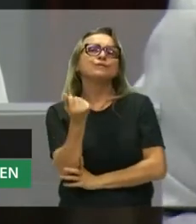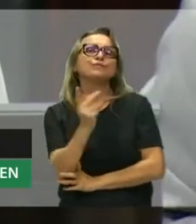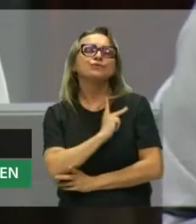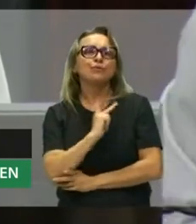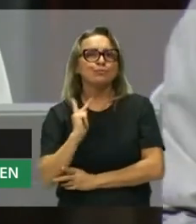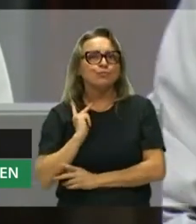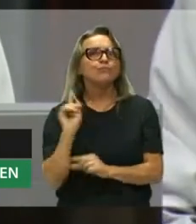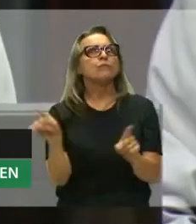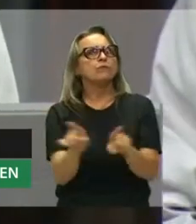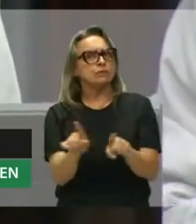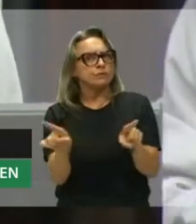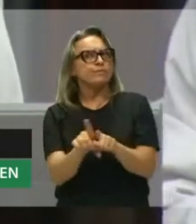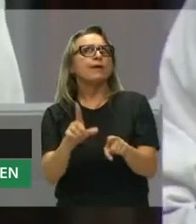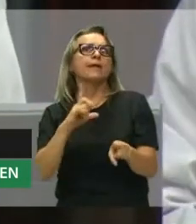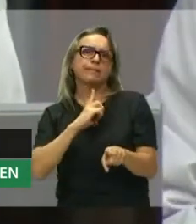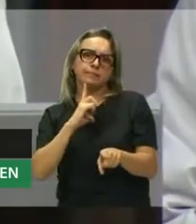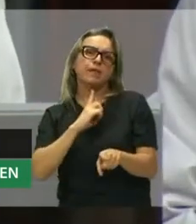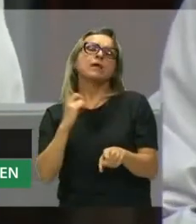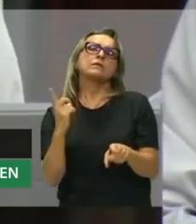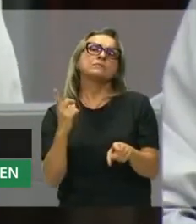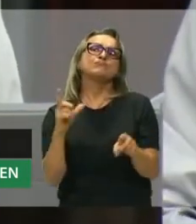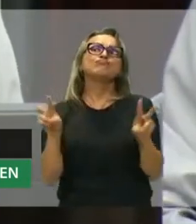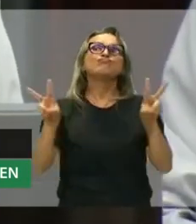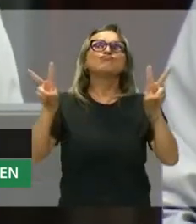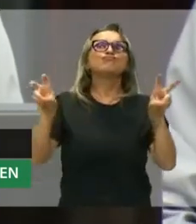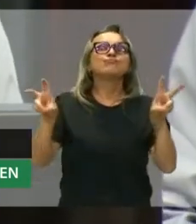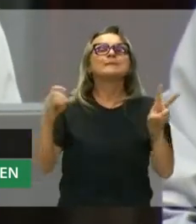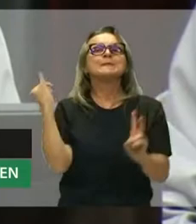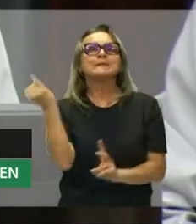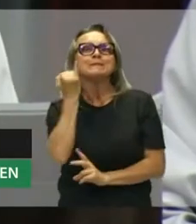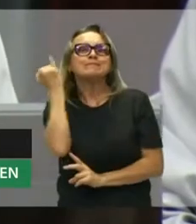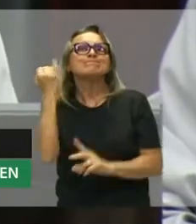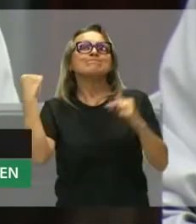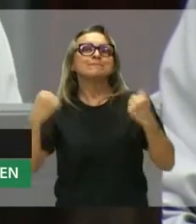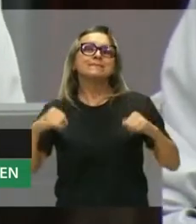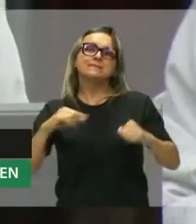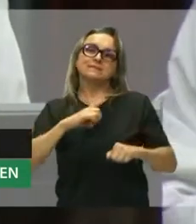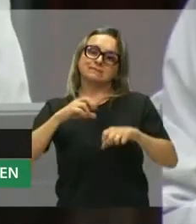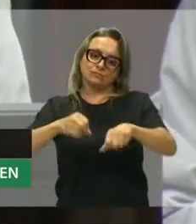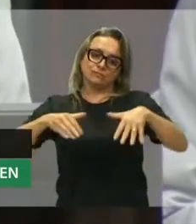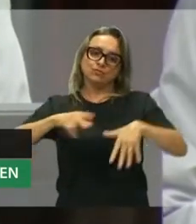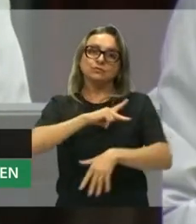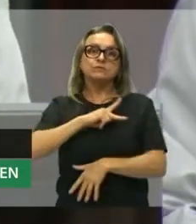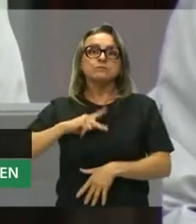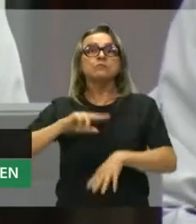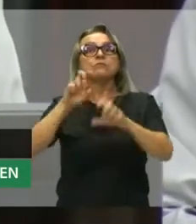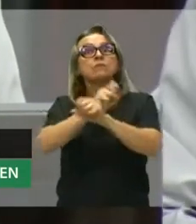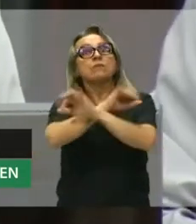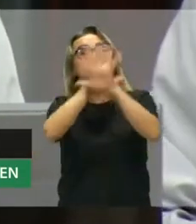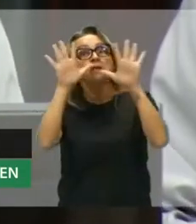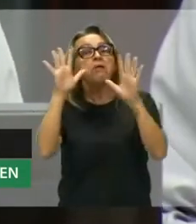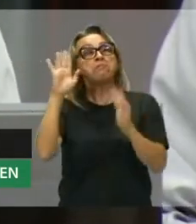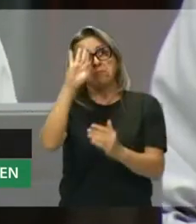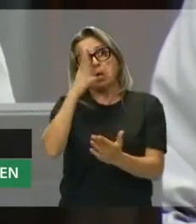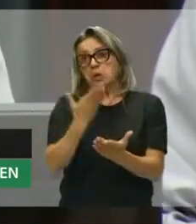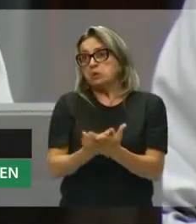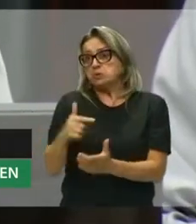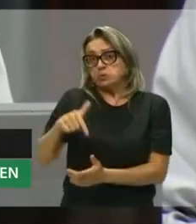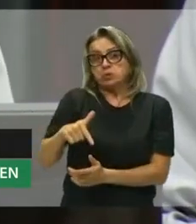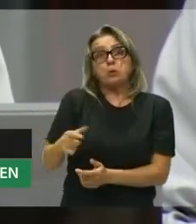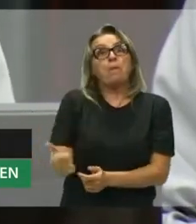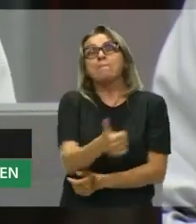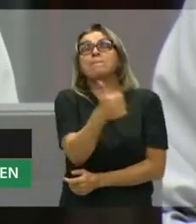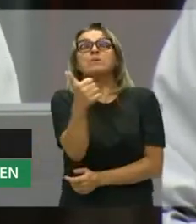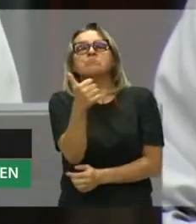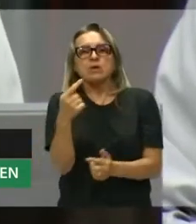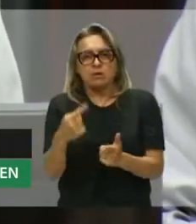toda a região da ANFRE. Nada mais justo que a gente traga uma audiência pública, acredito eu que inédita aqui na cidade, para